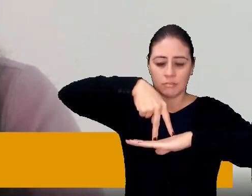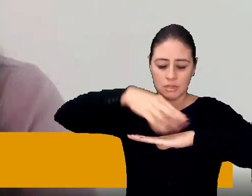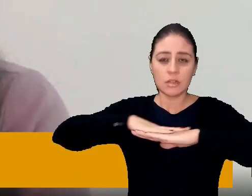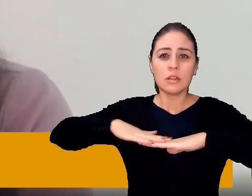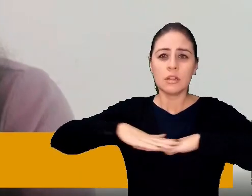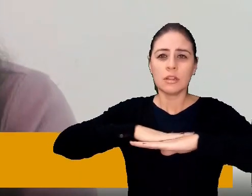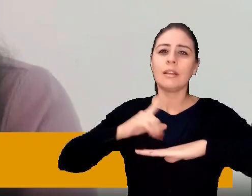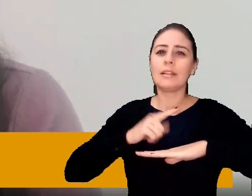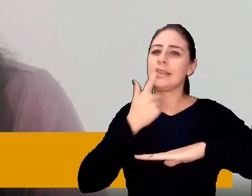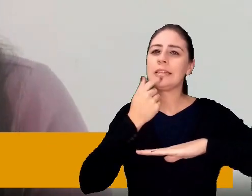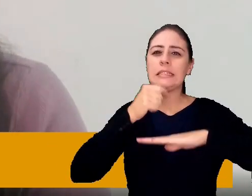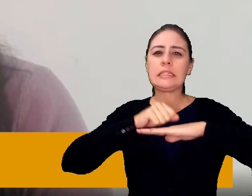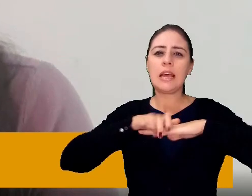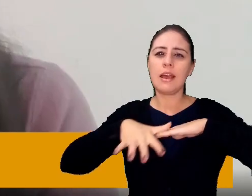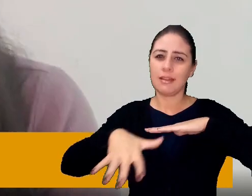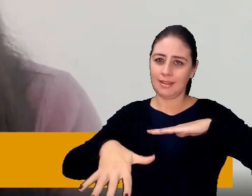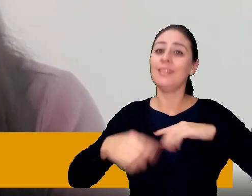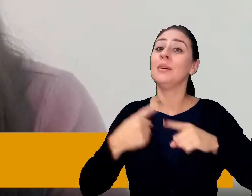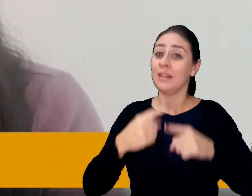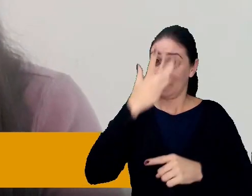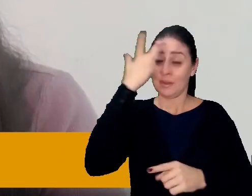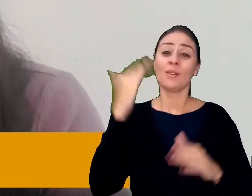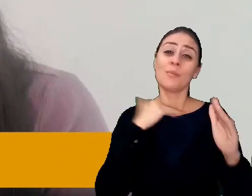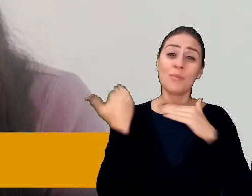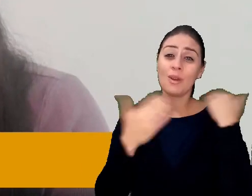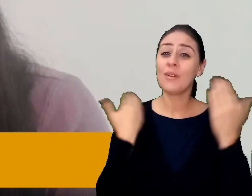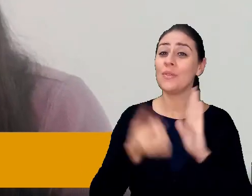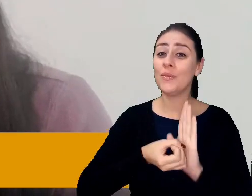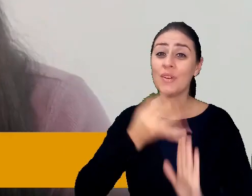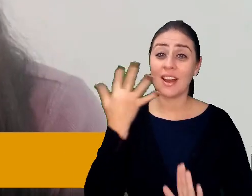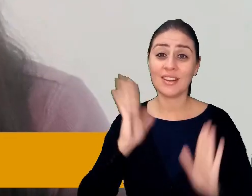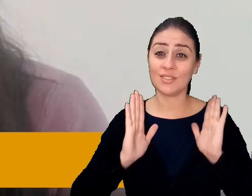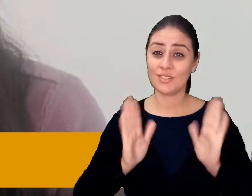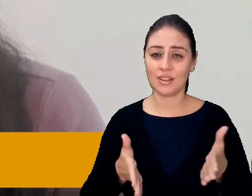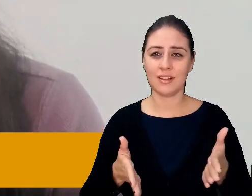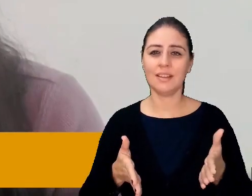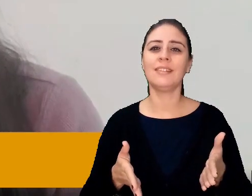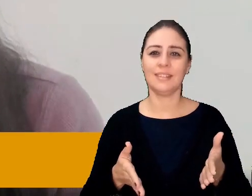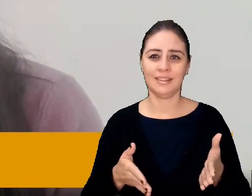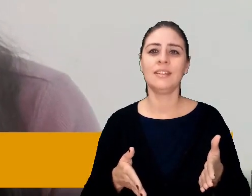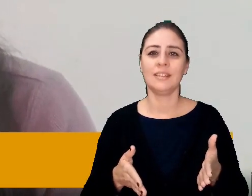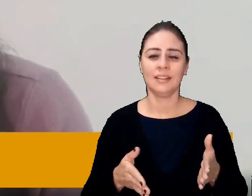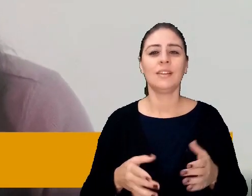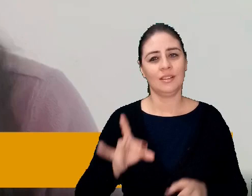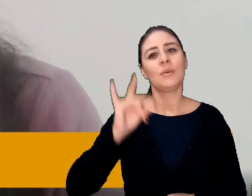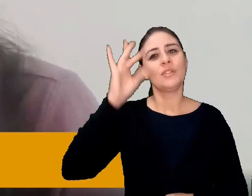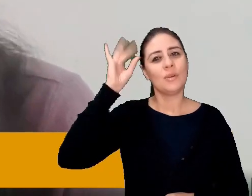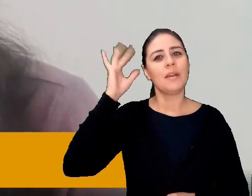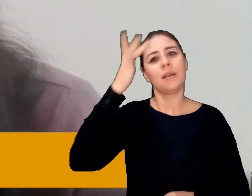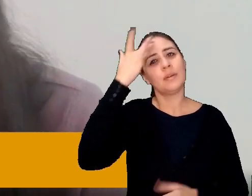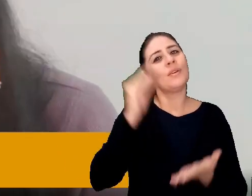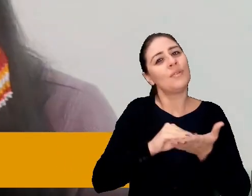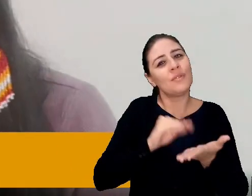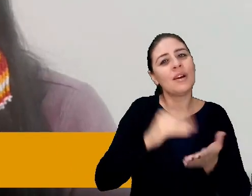falei do conhecimento, né? Antigamente até a gente carregava, as pessoas carregavam essa ignorância estrutural, mas é porque não